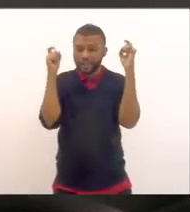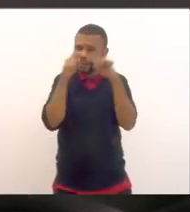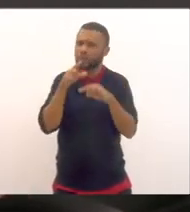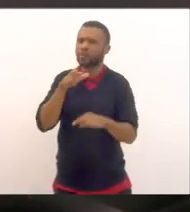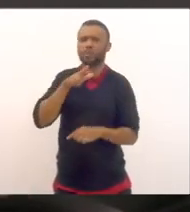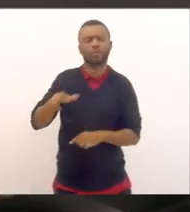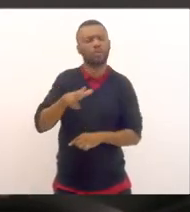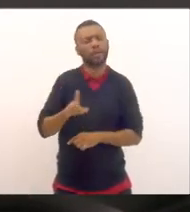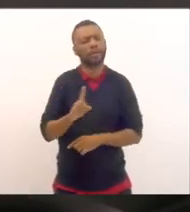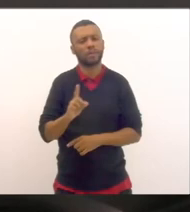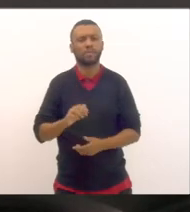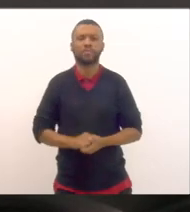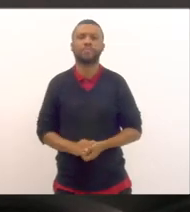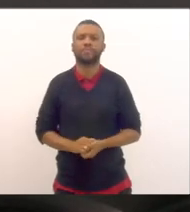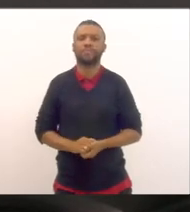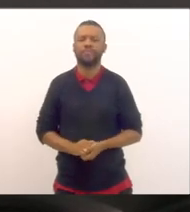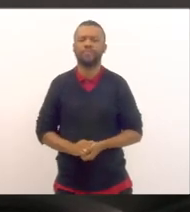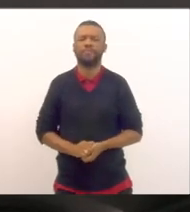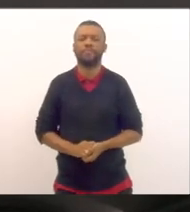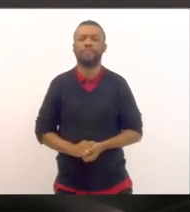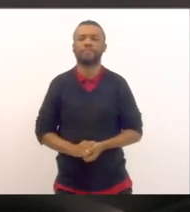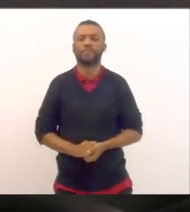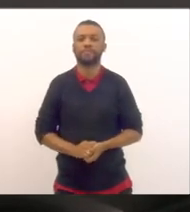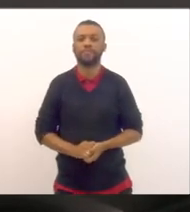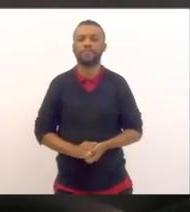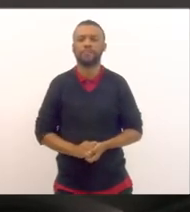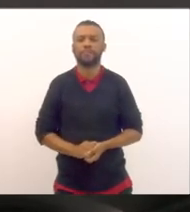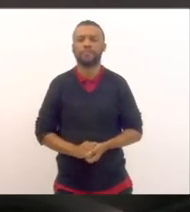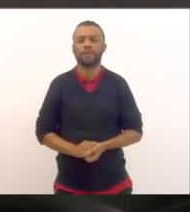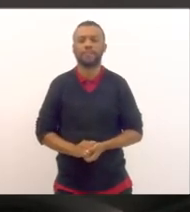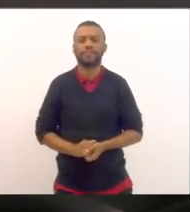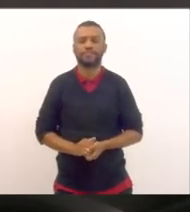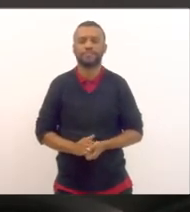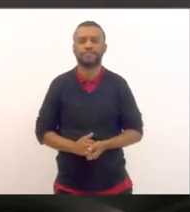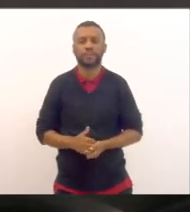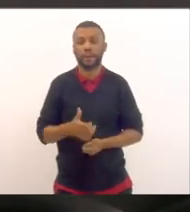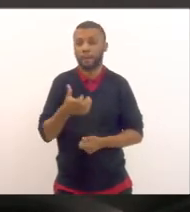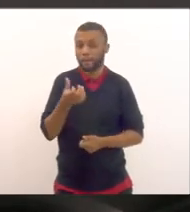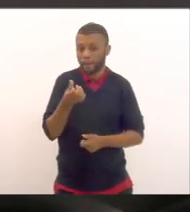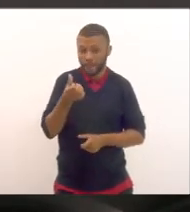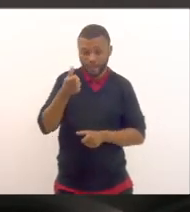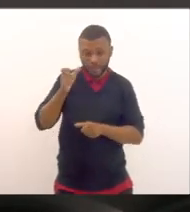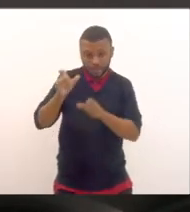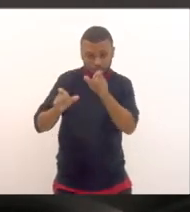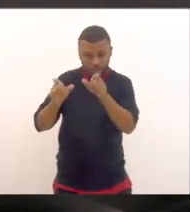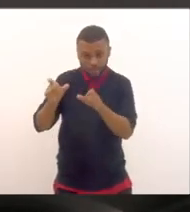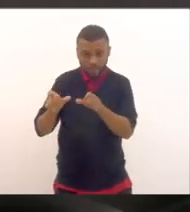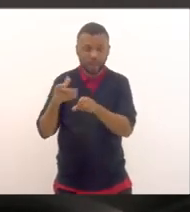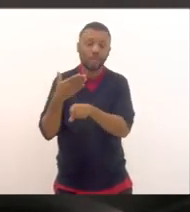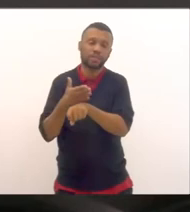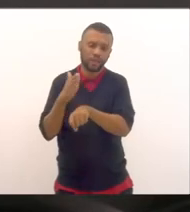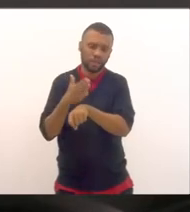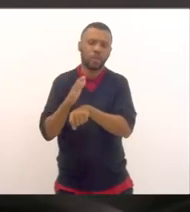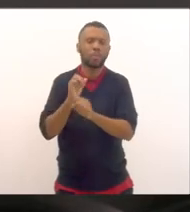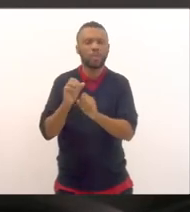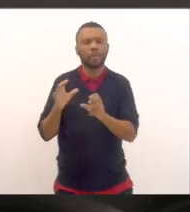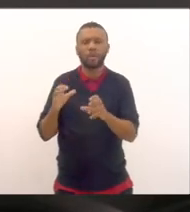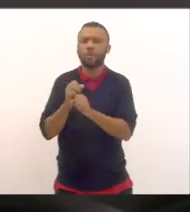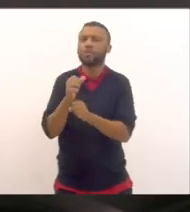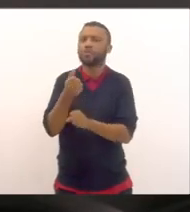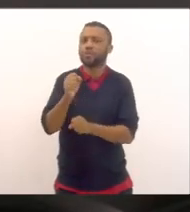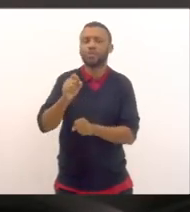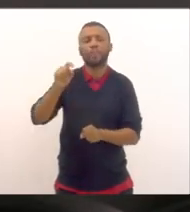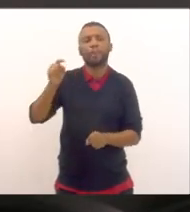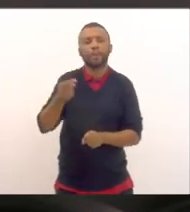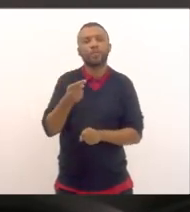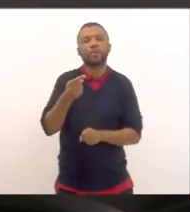fazer isso não até meia dúzia de Estagiários não pode pegar aqueles 18.000 que estão